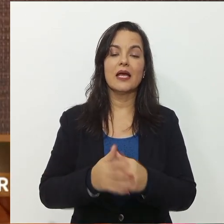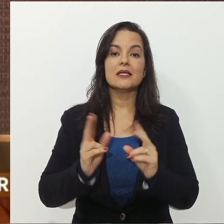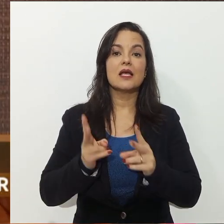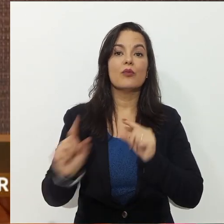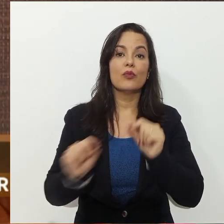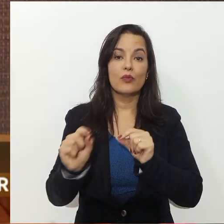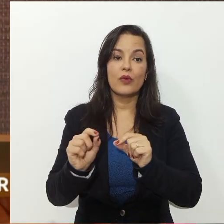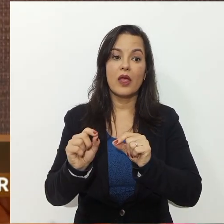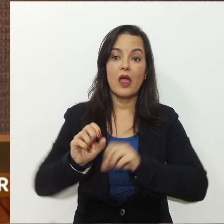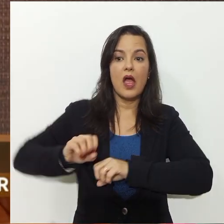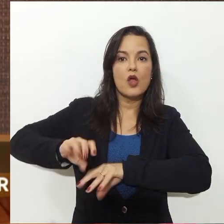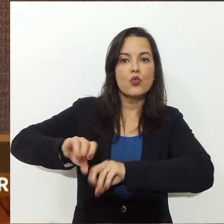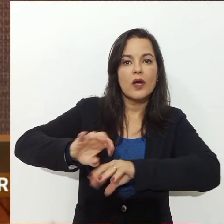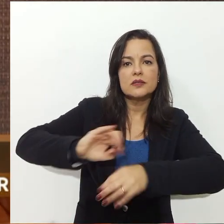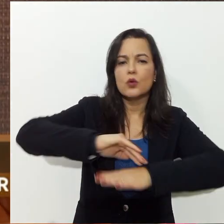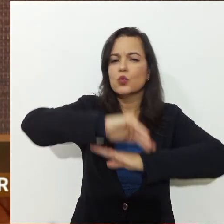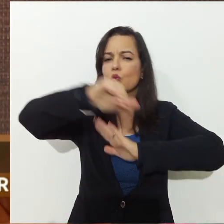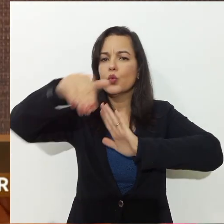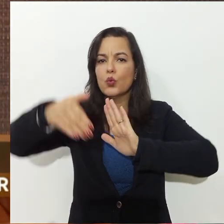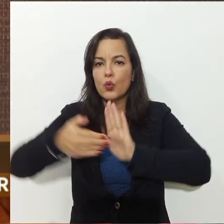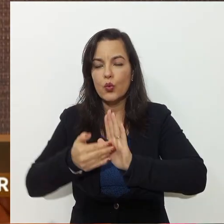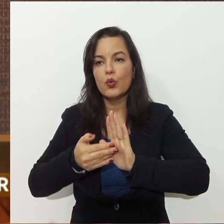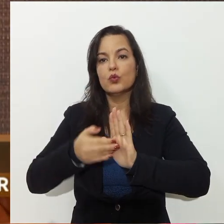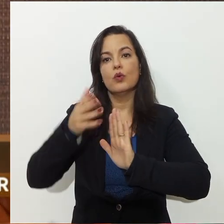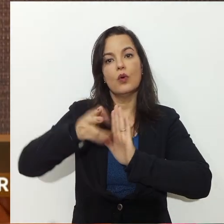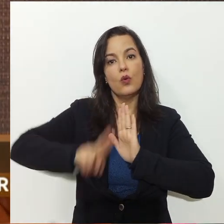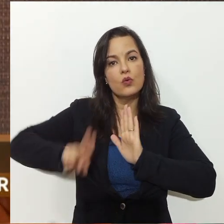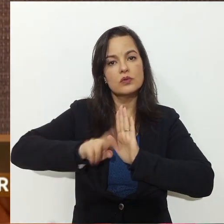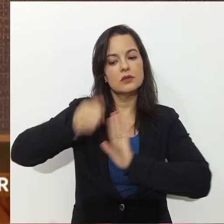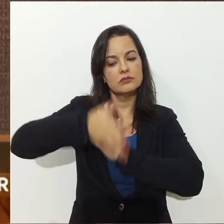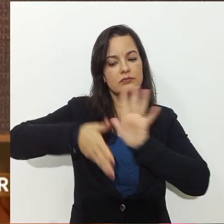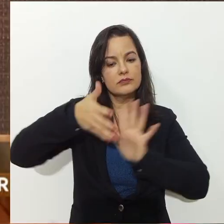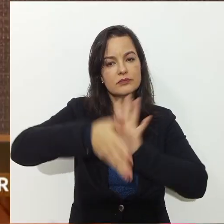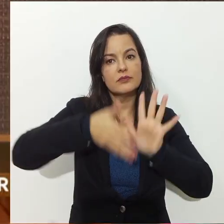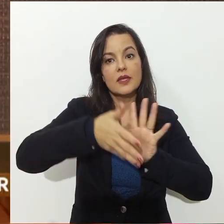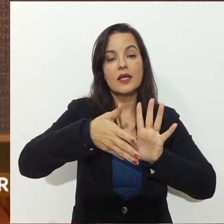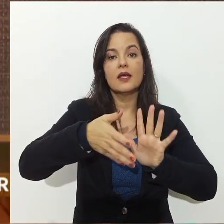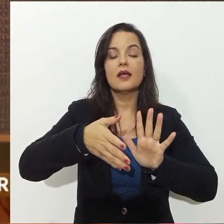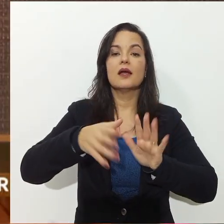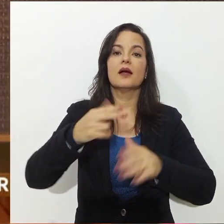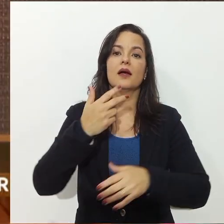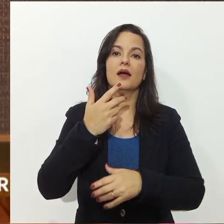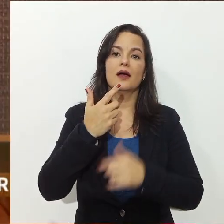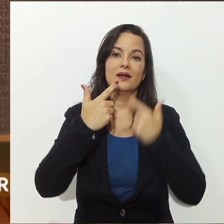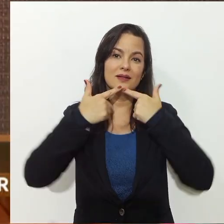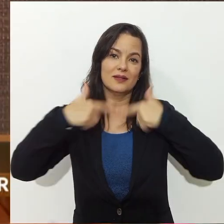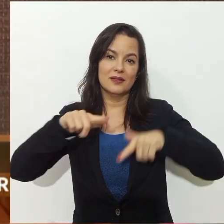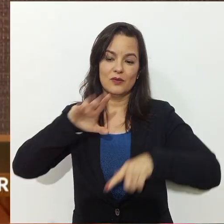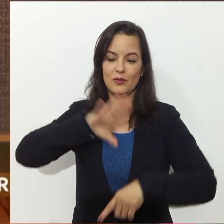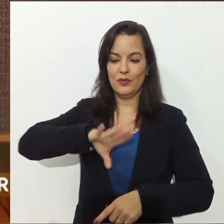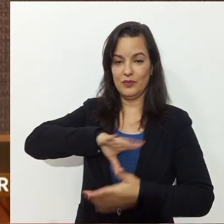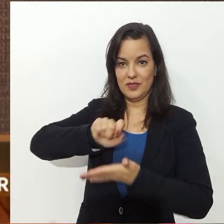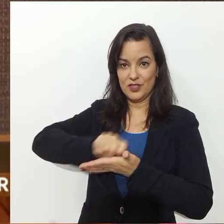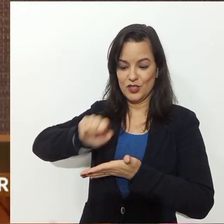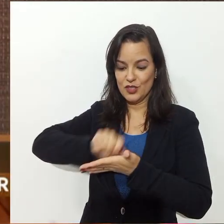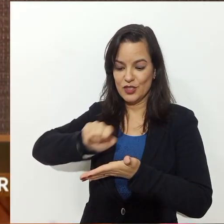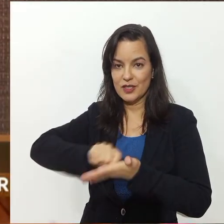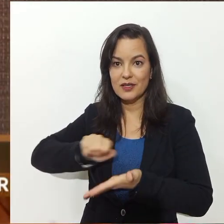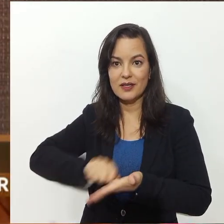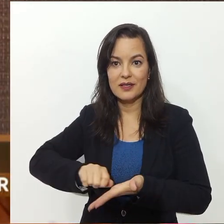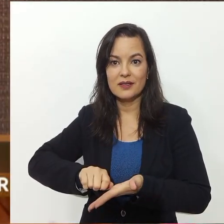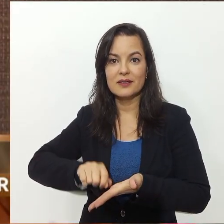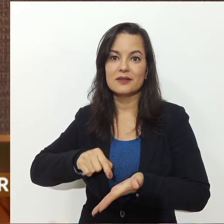língua de sinais, e a língua portuguesa escrita, né, na modalidade escrita, ela